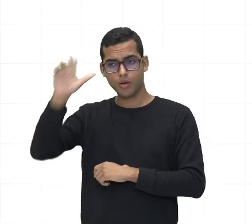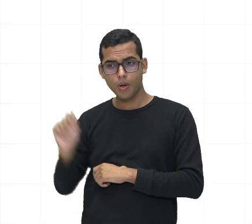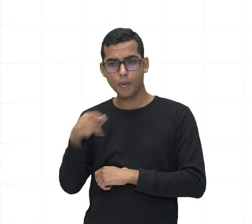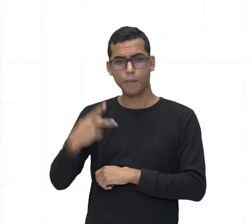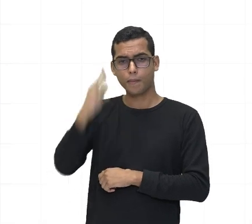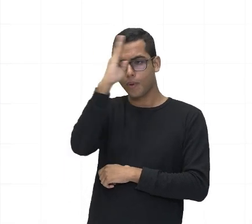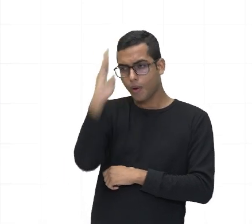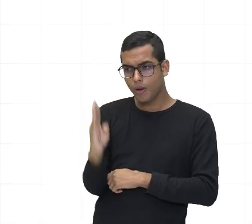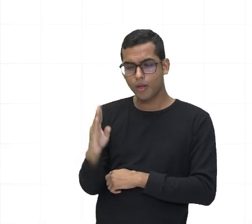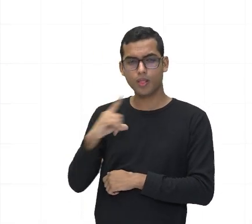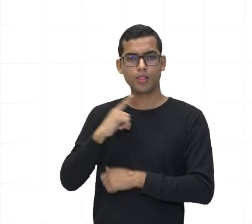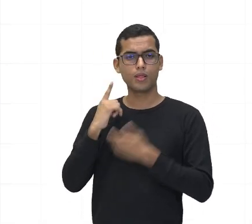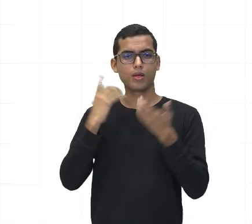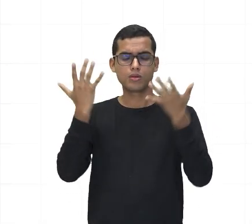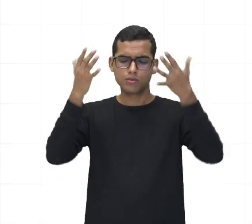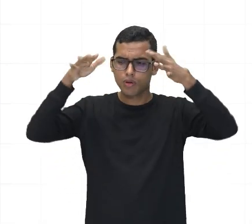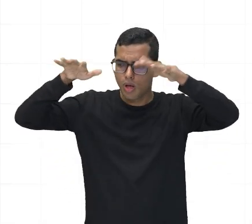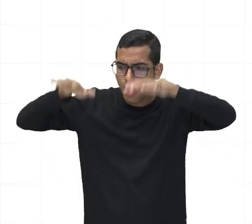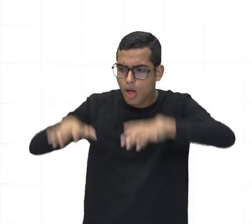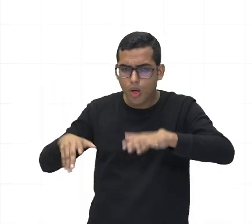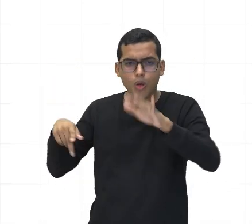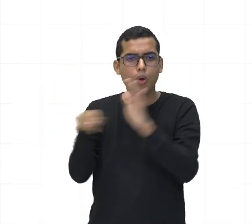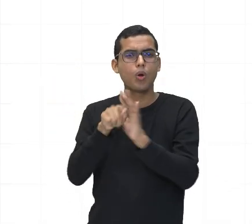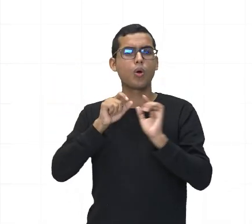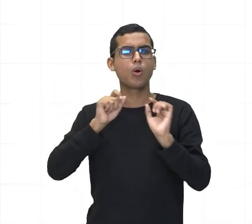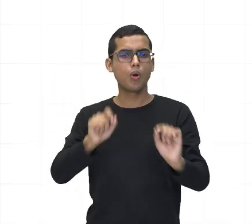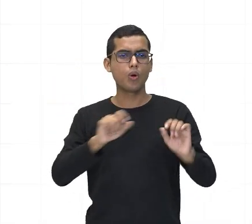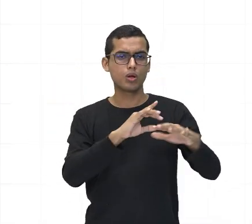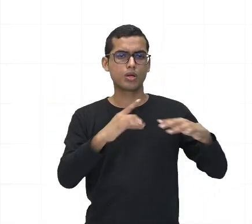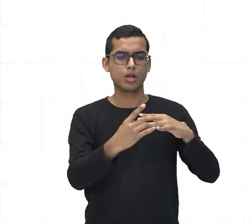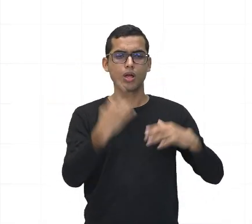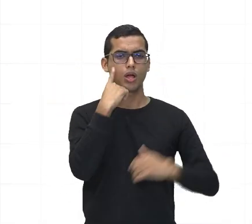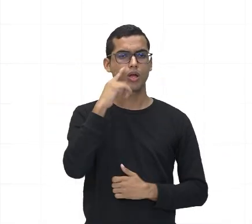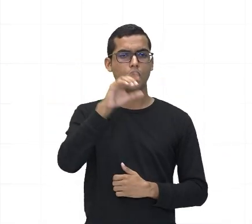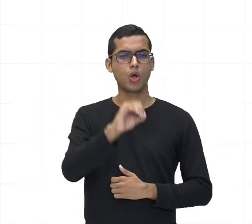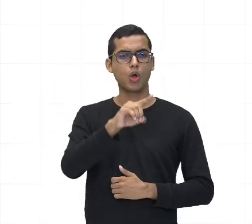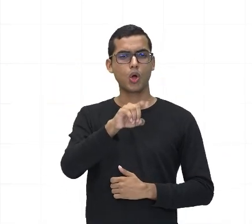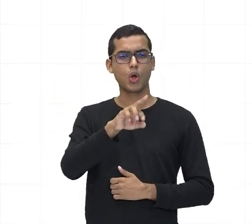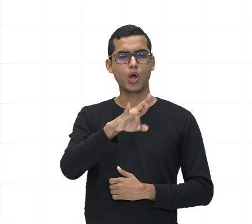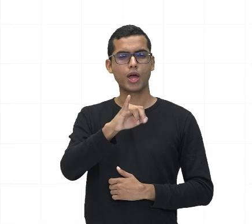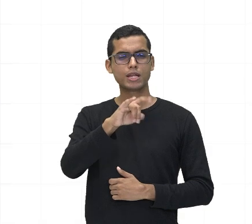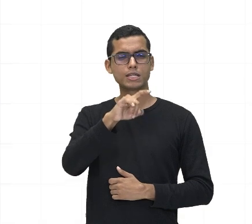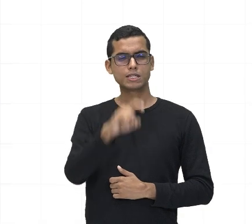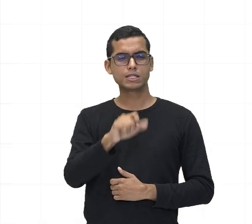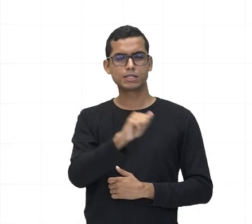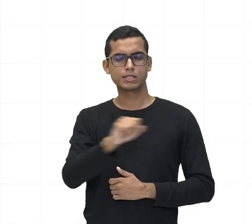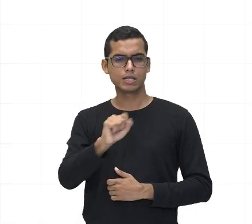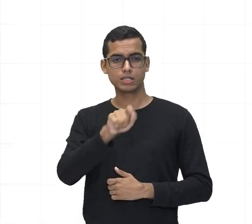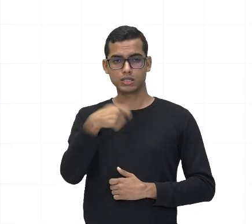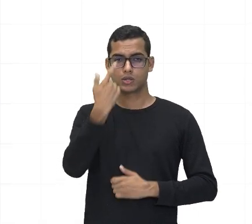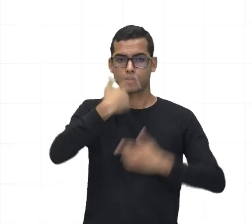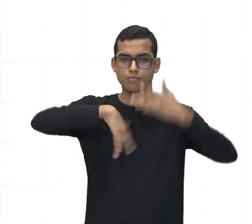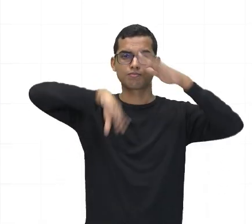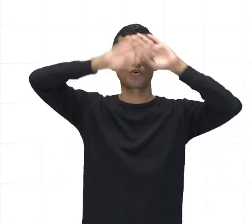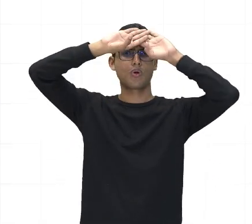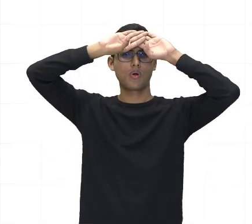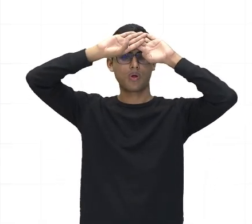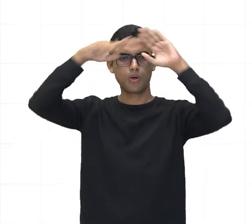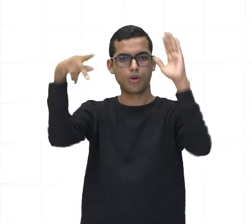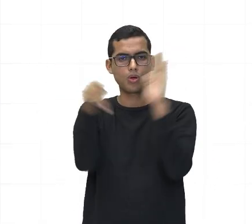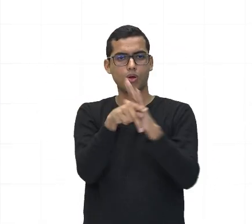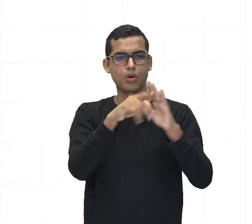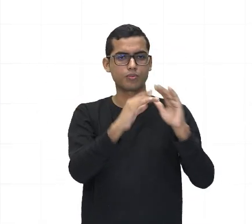os orixás, que são divindades africanas cujo culto veio para o Brasil no período da